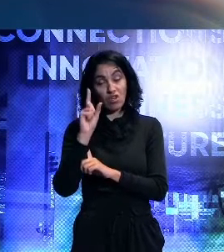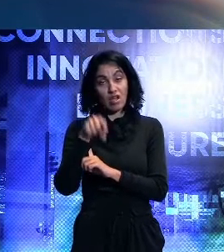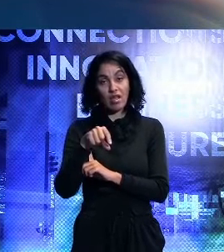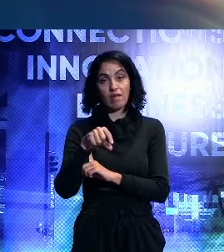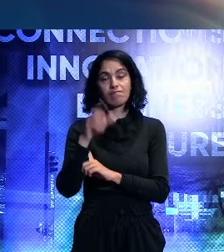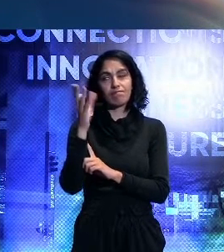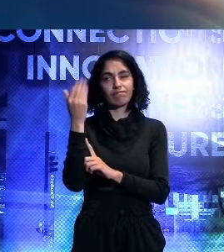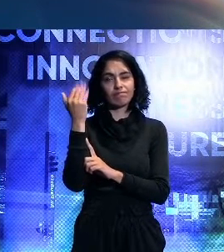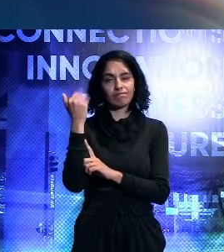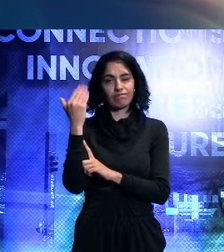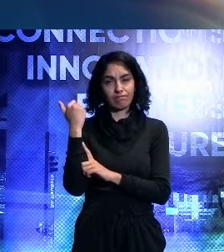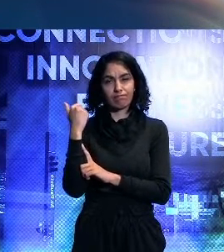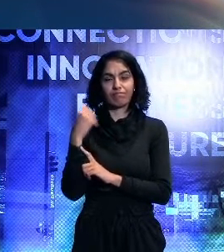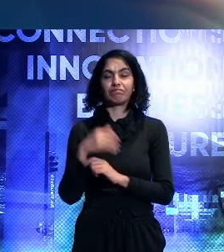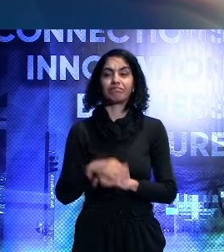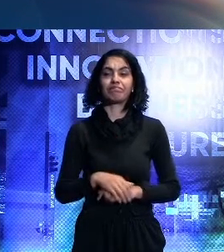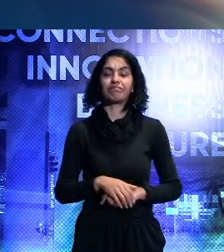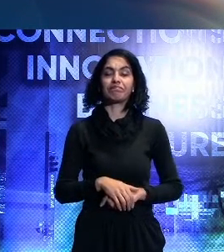antigo. Beleza?